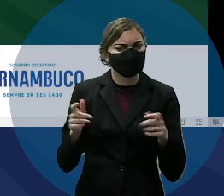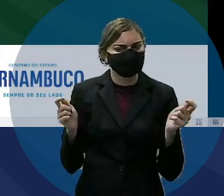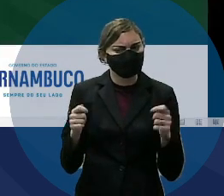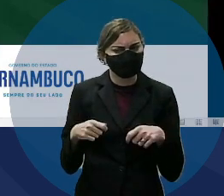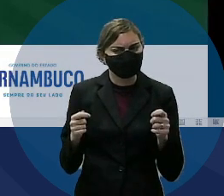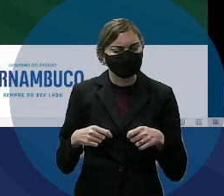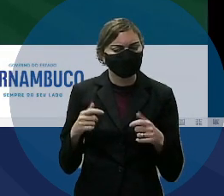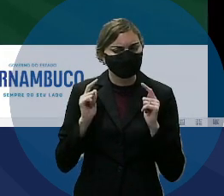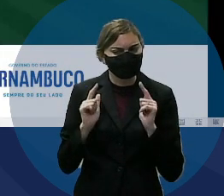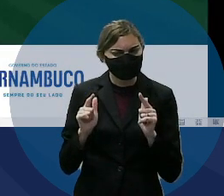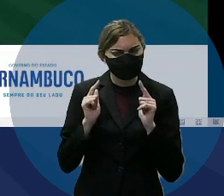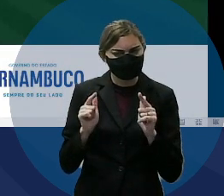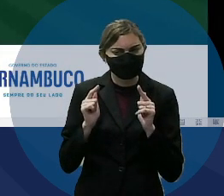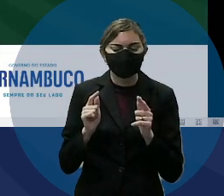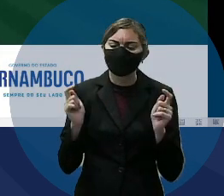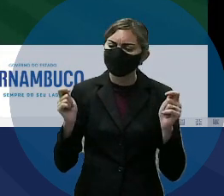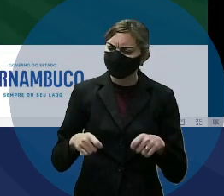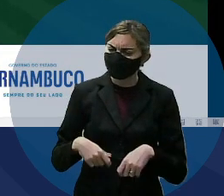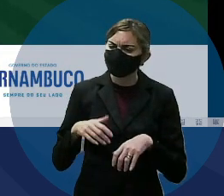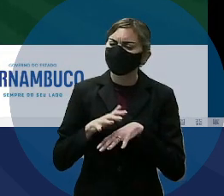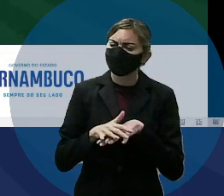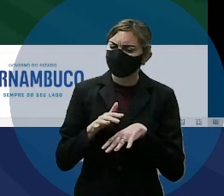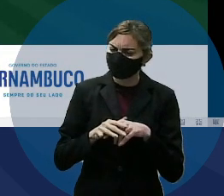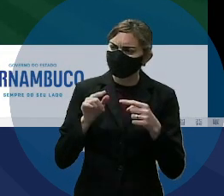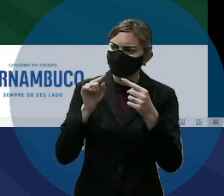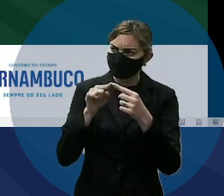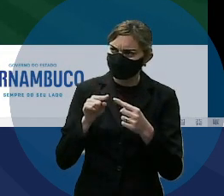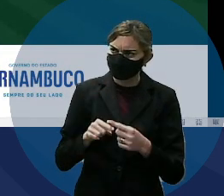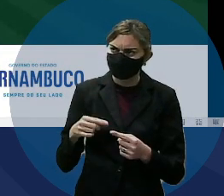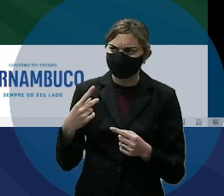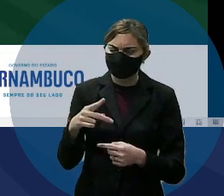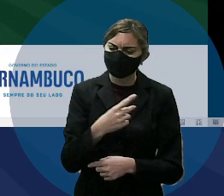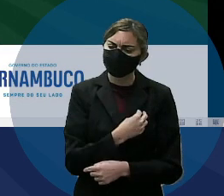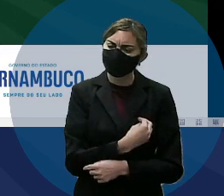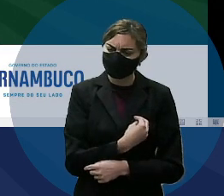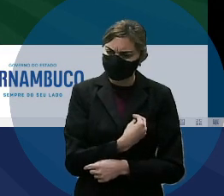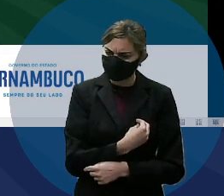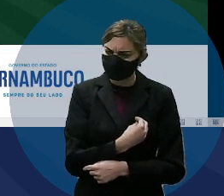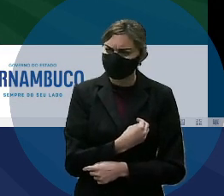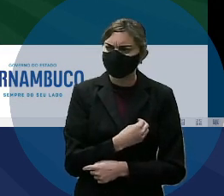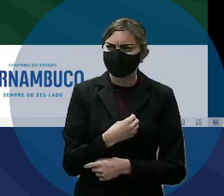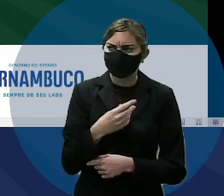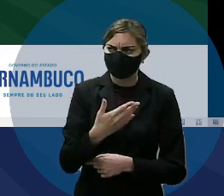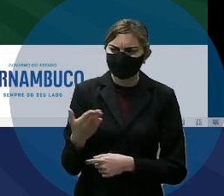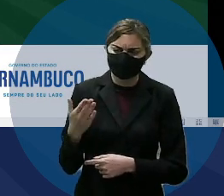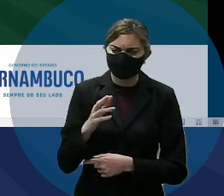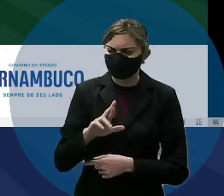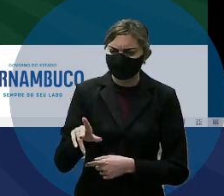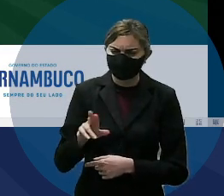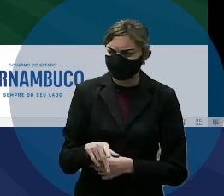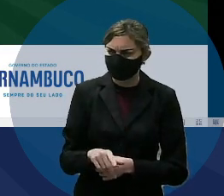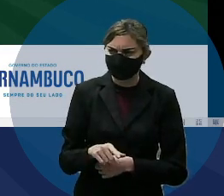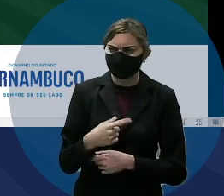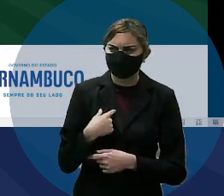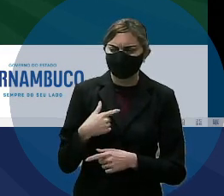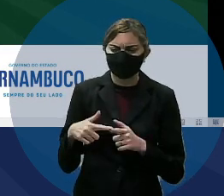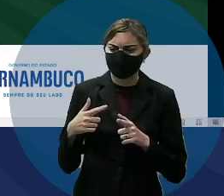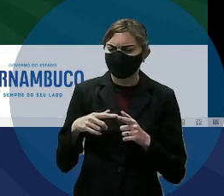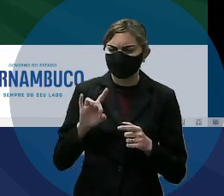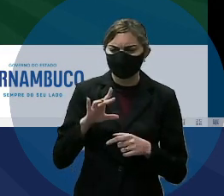divertida, que a matemática tem aplicação na sua vida, porque eu sei que não é um problema apenas